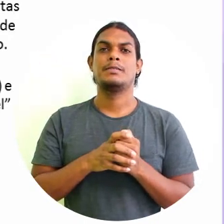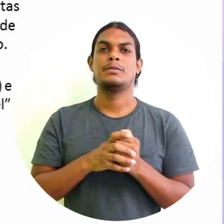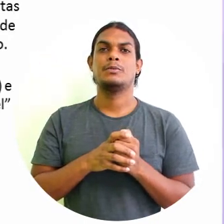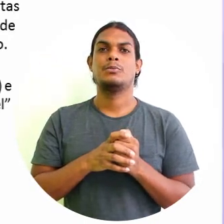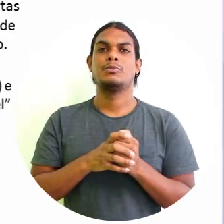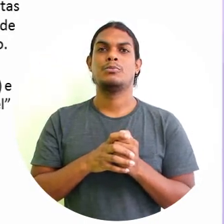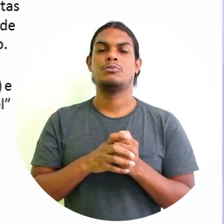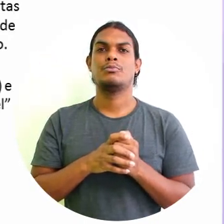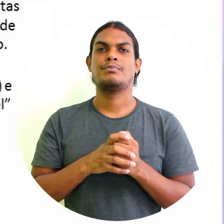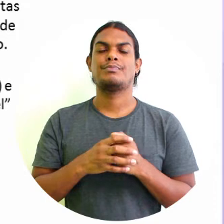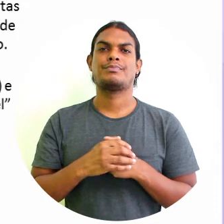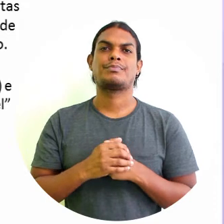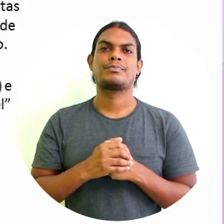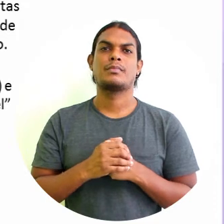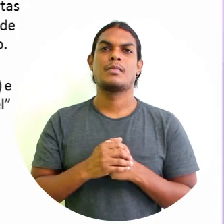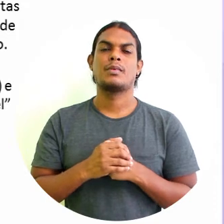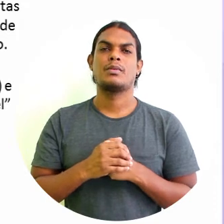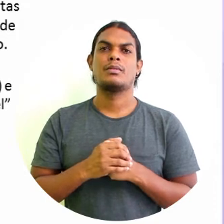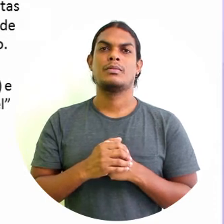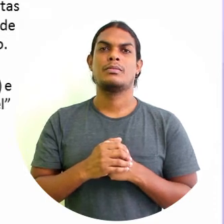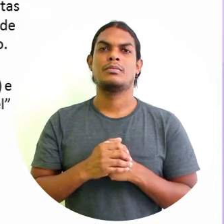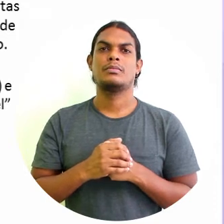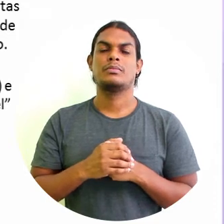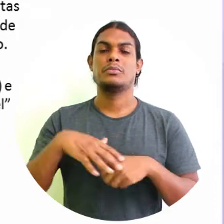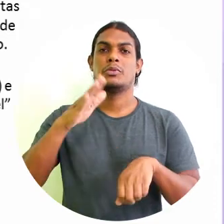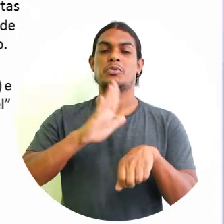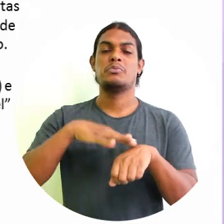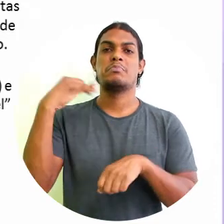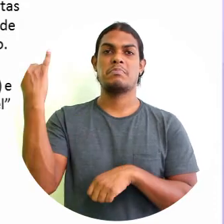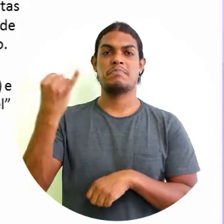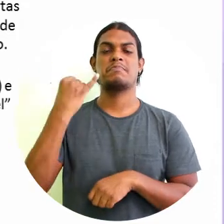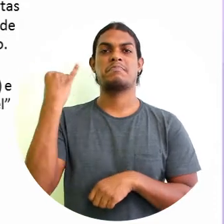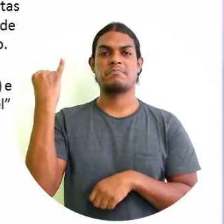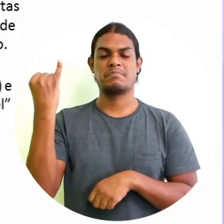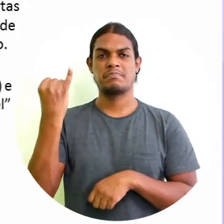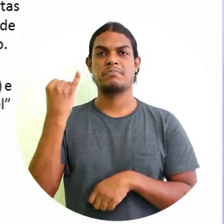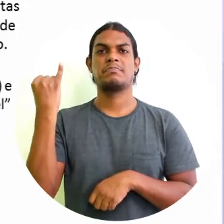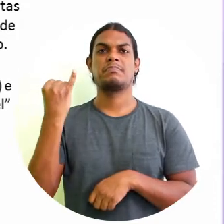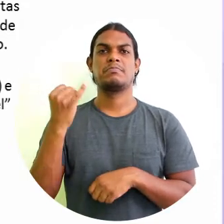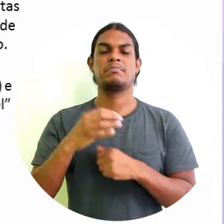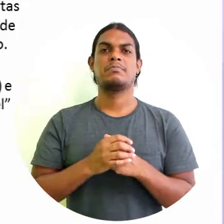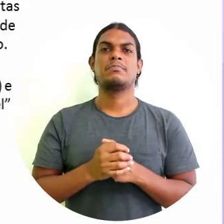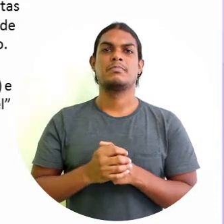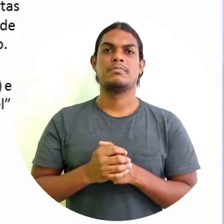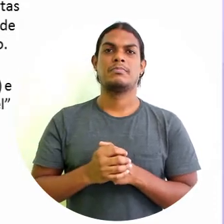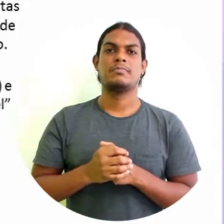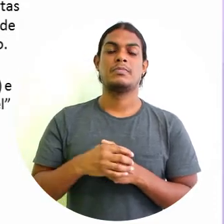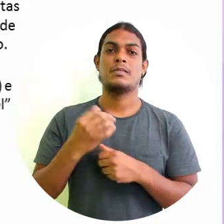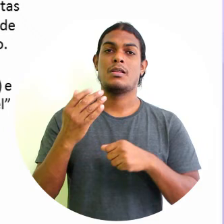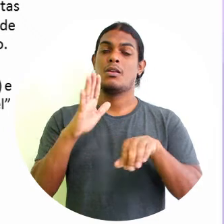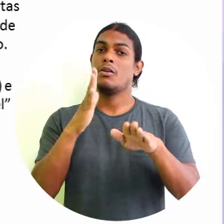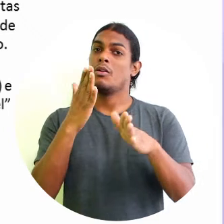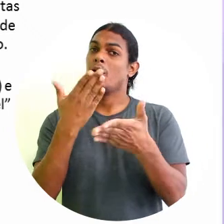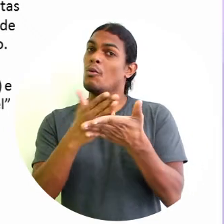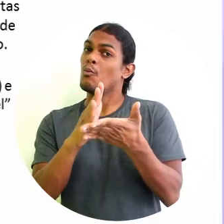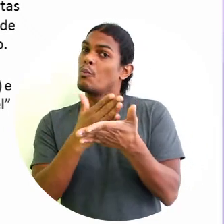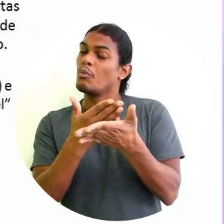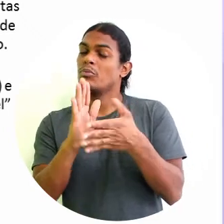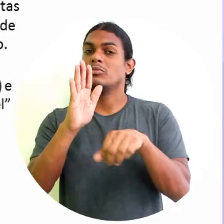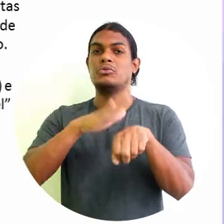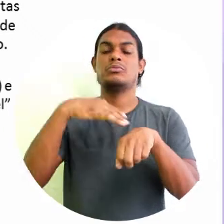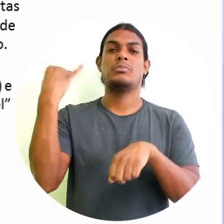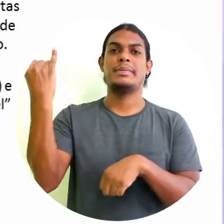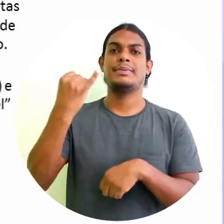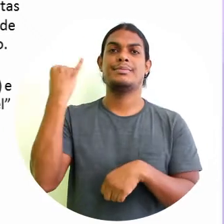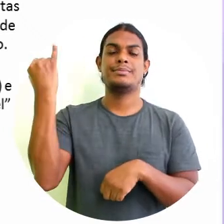geométrico. A obra de Escher possui várias fases, é um período como a obra de Picasso, o período azul, o período rosa. A